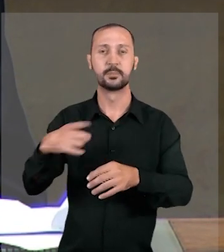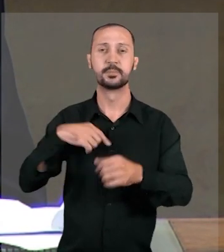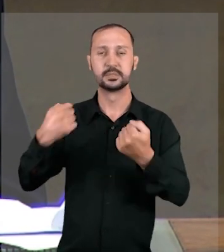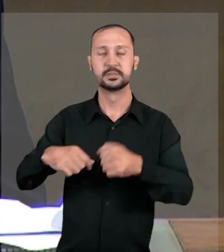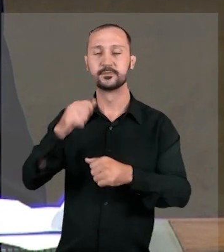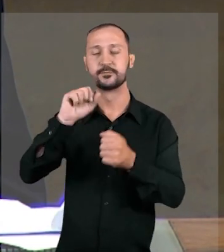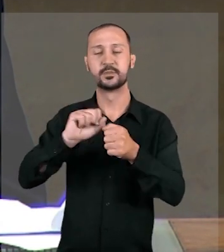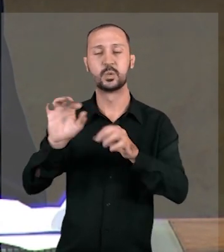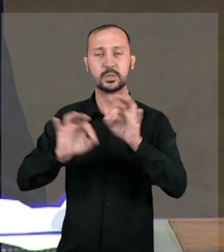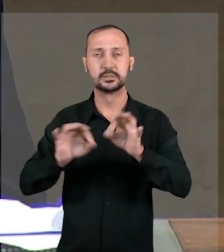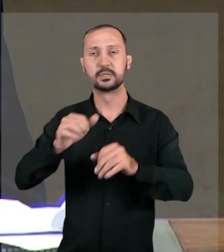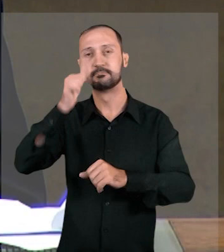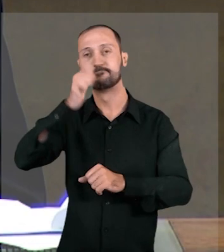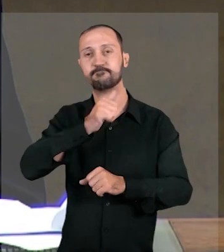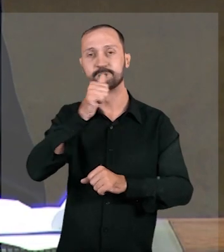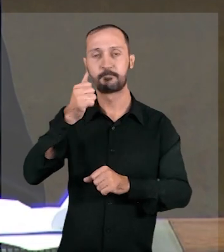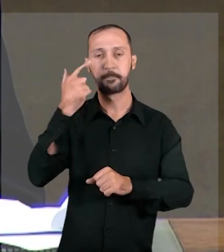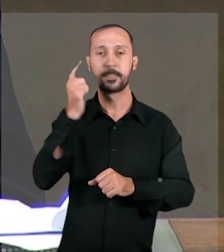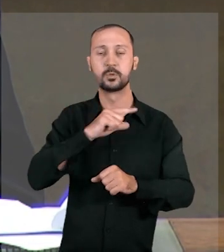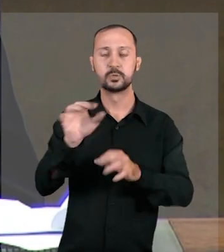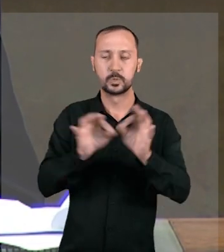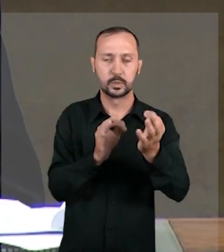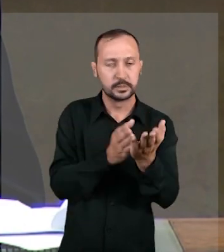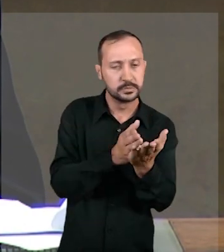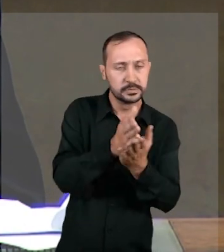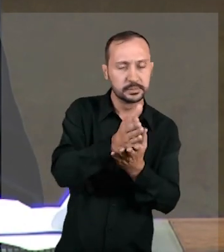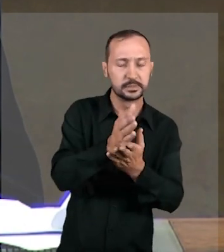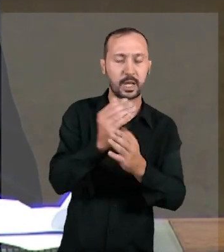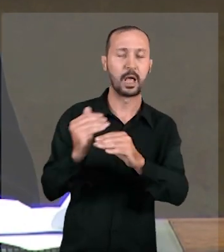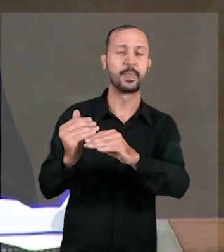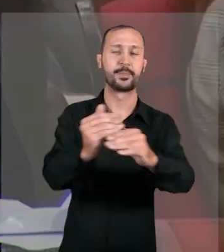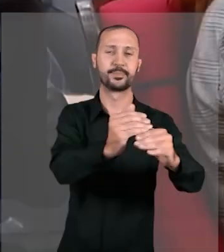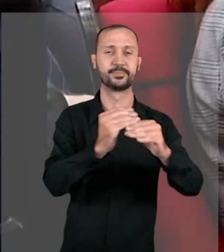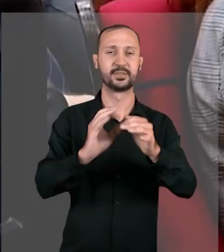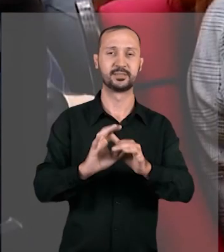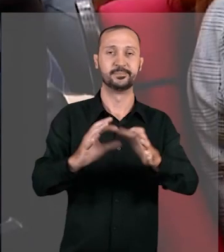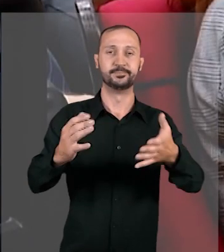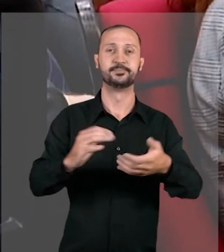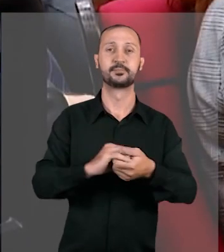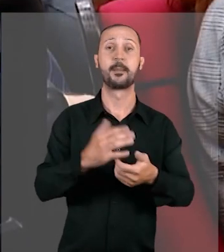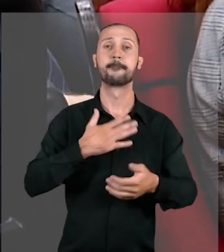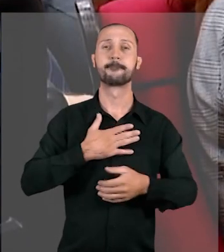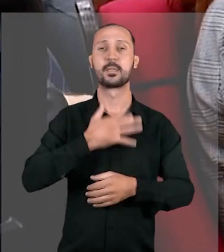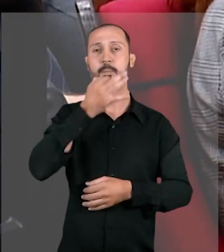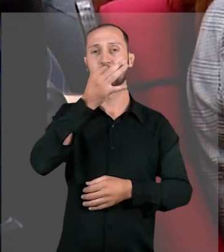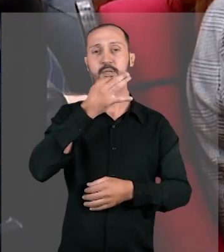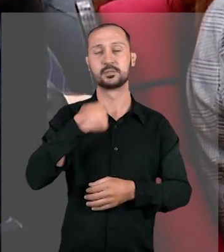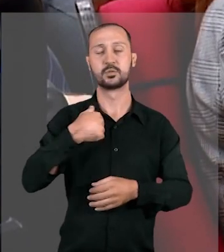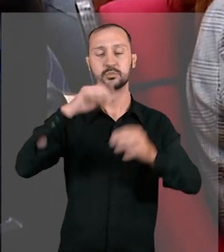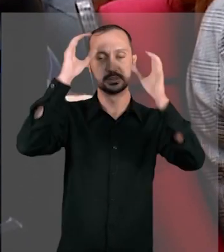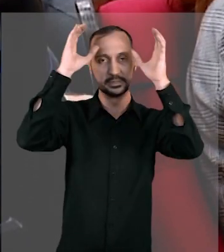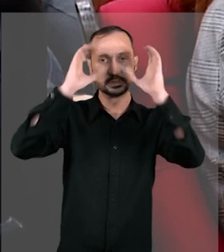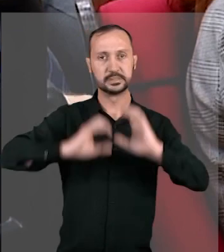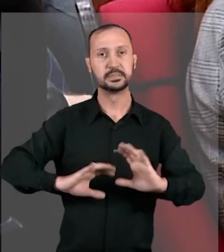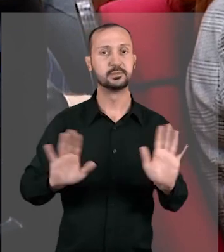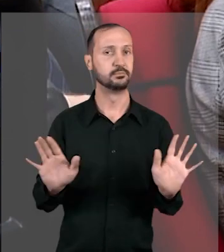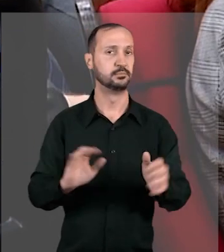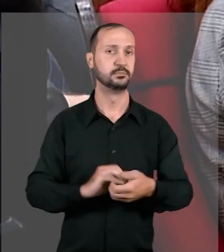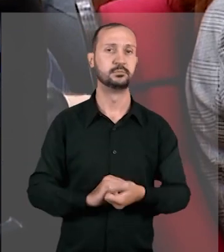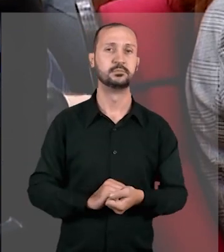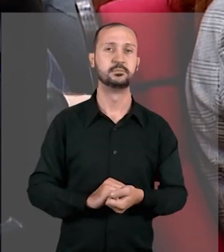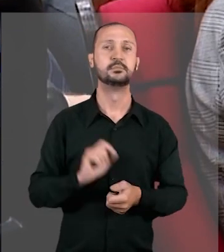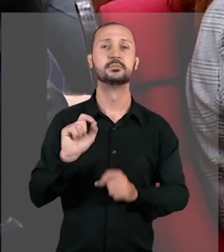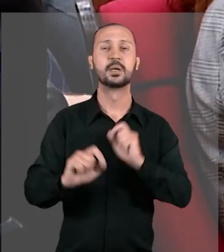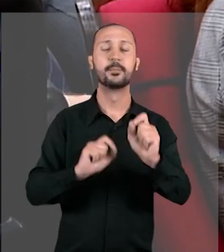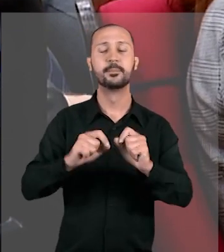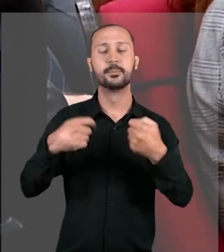sacrifícios para a melhor ordenação da democracia. Mas, de novo, essa é a minha opinião como cidadão. Eu acho que